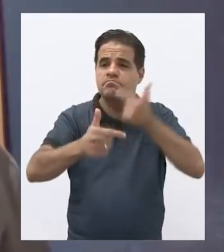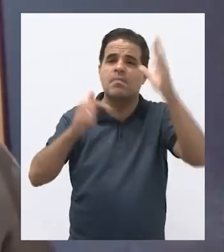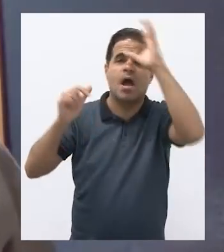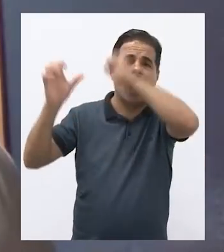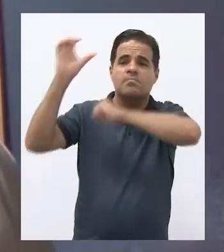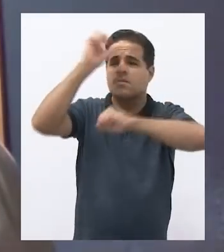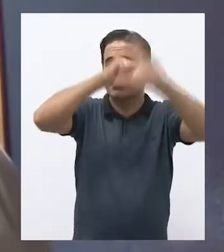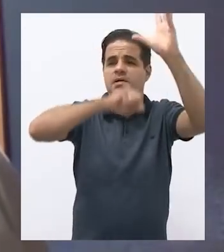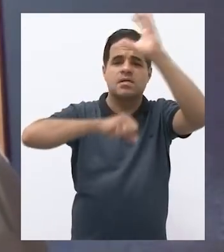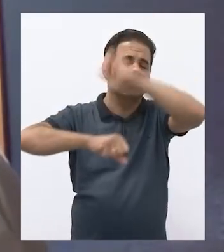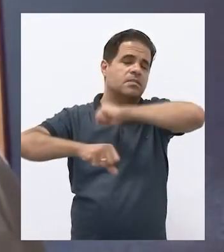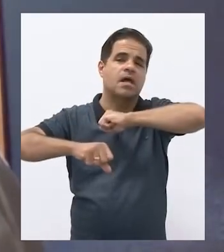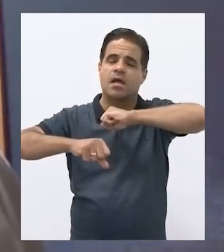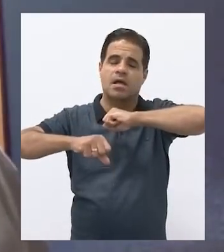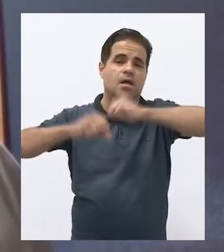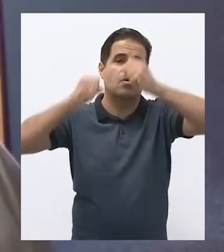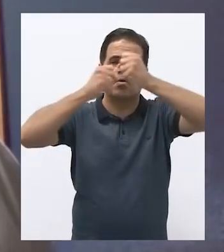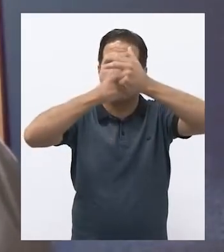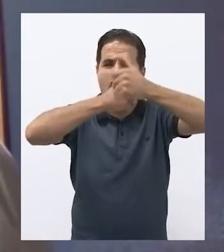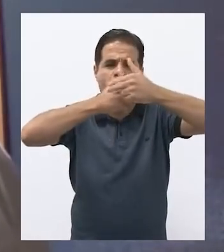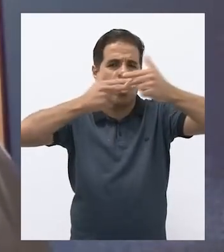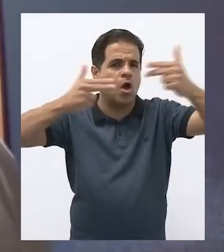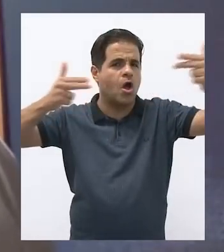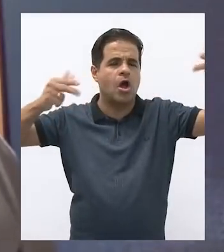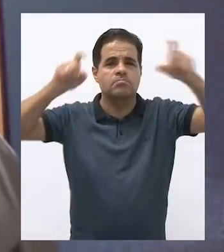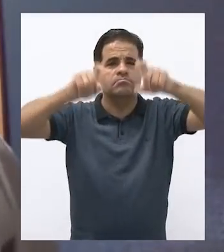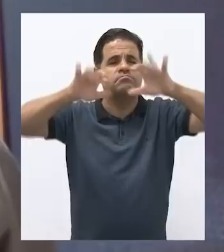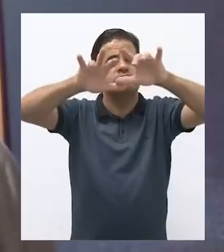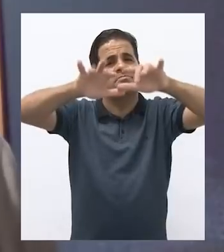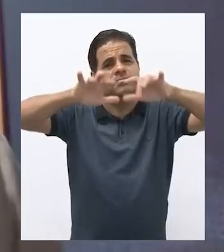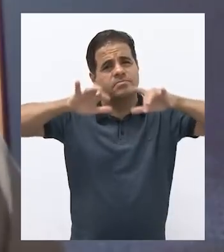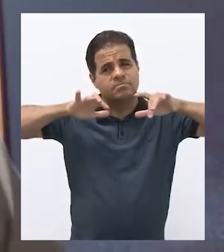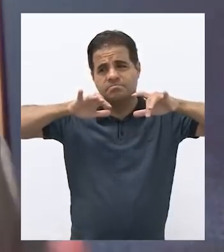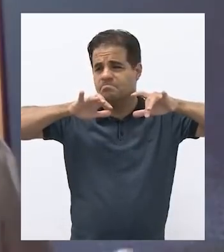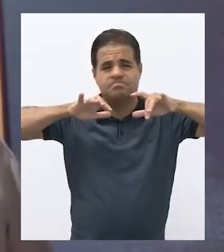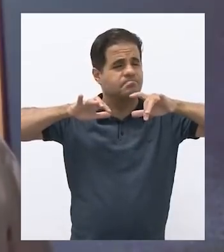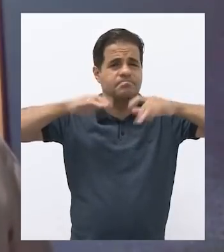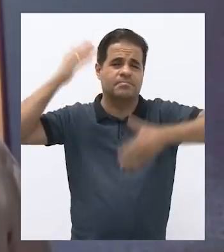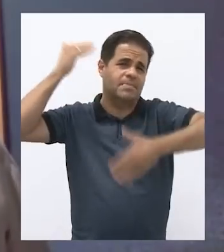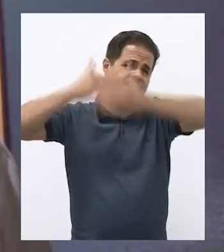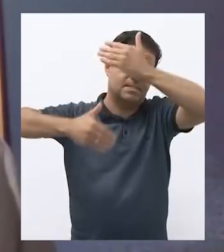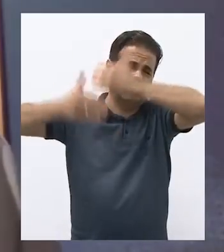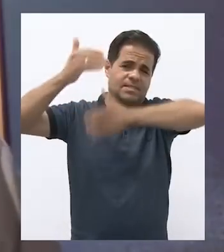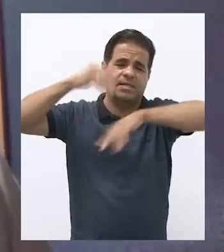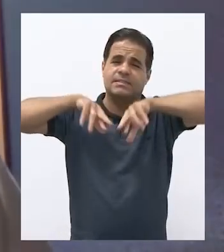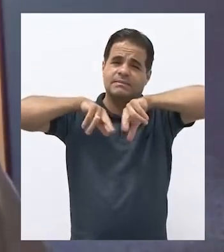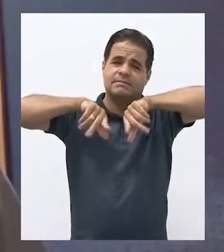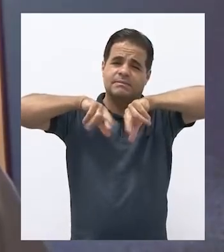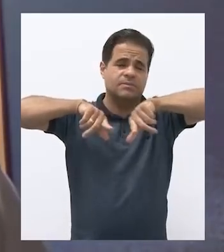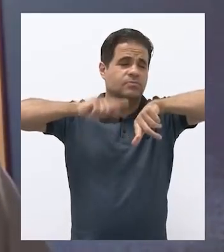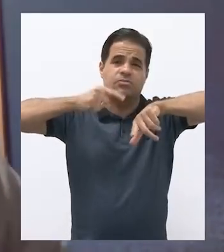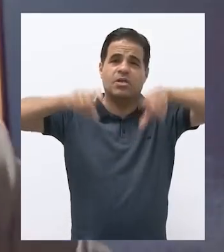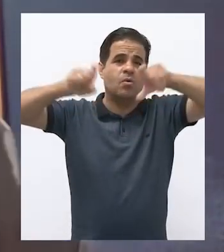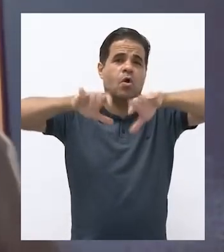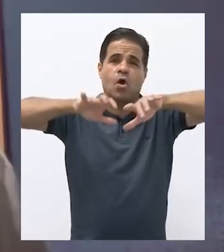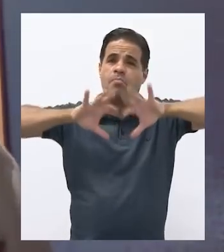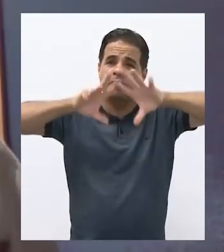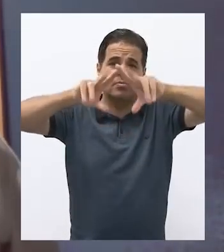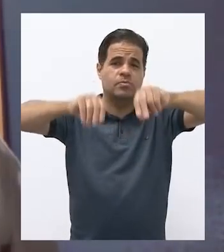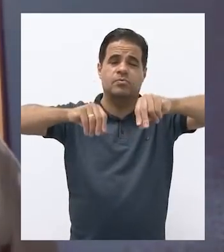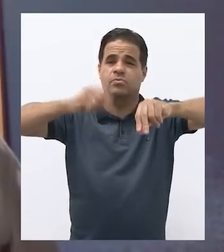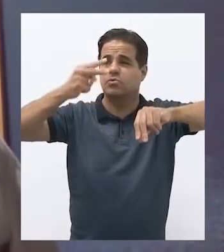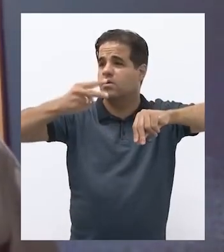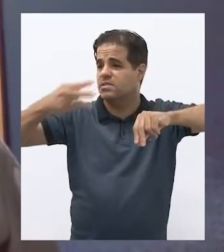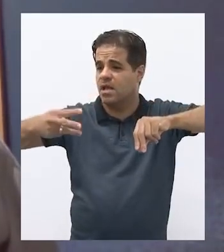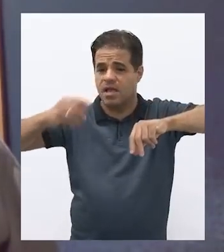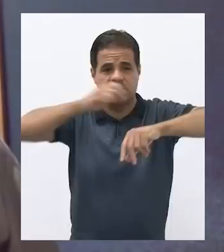aprender sobre as coisas da informática. Naquela época já era muito difícil, não tinha computador para todo mundo, às vezes 2, 3 alunos